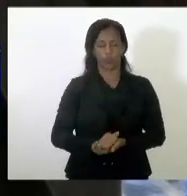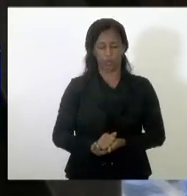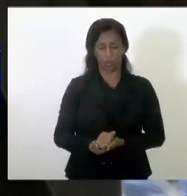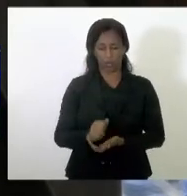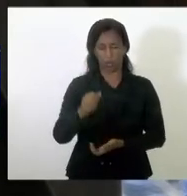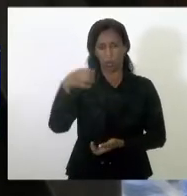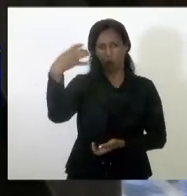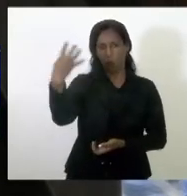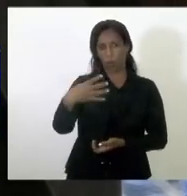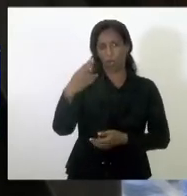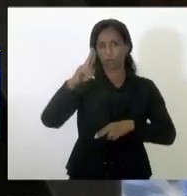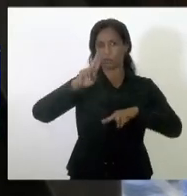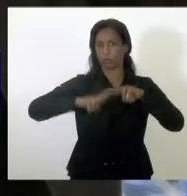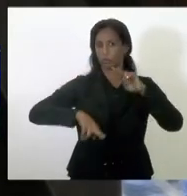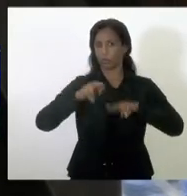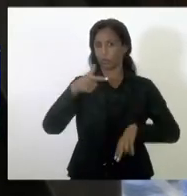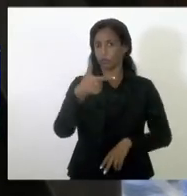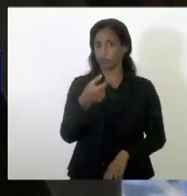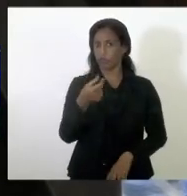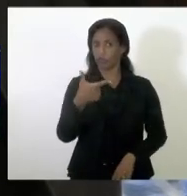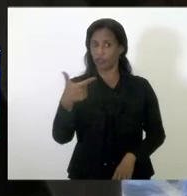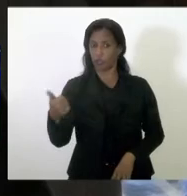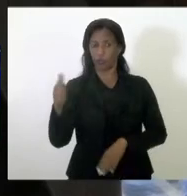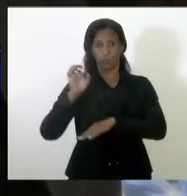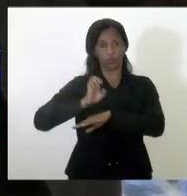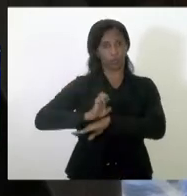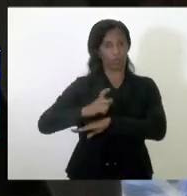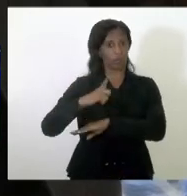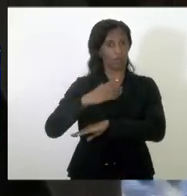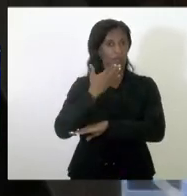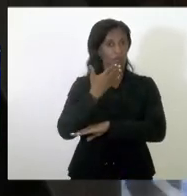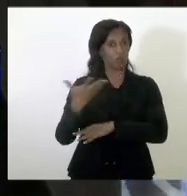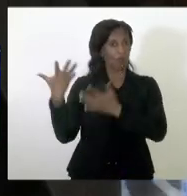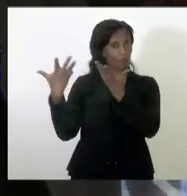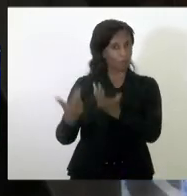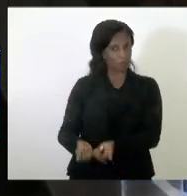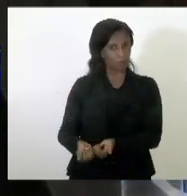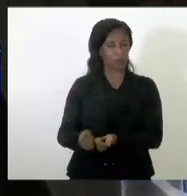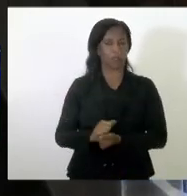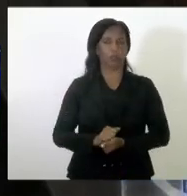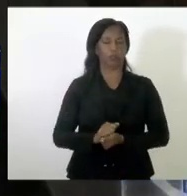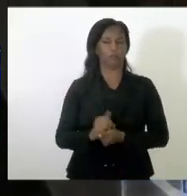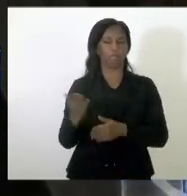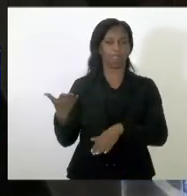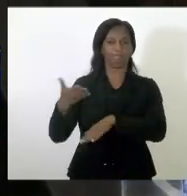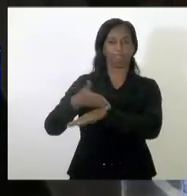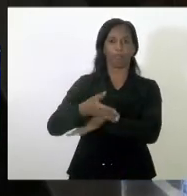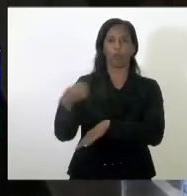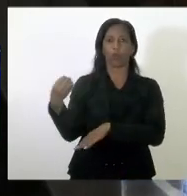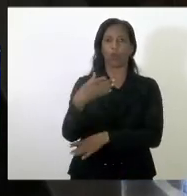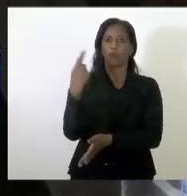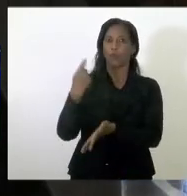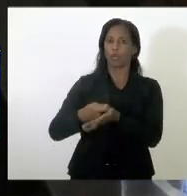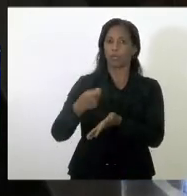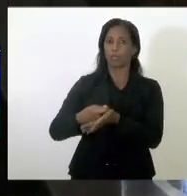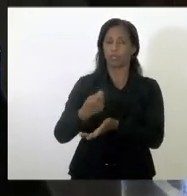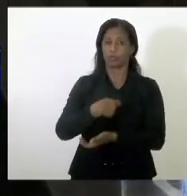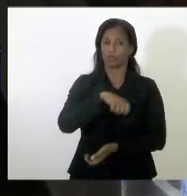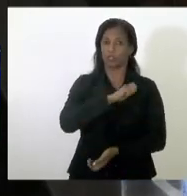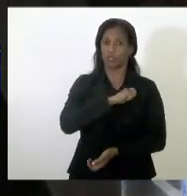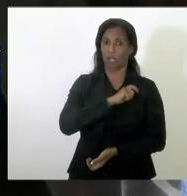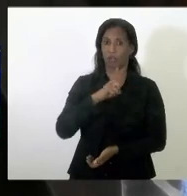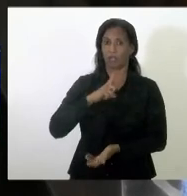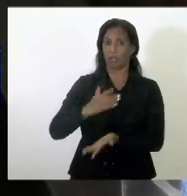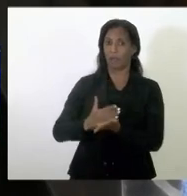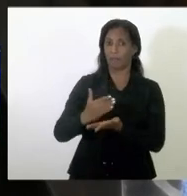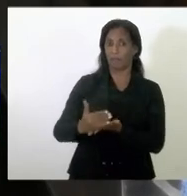4 de junho de 2021, o Estado teve o seu pedido aceito para ingressar no novo regime de operação fiscal, ele tem, a partir